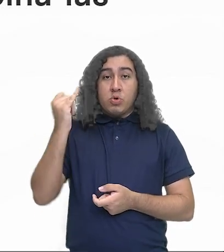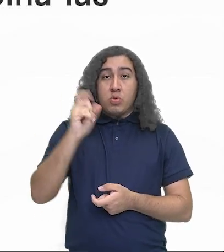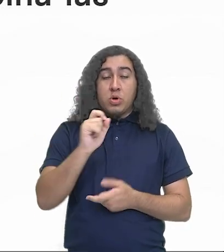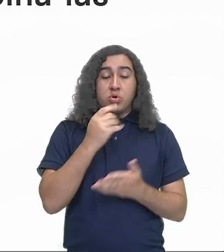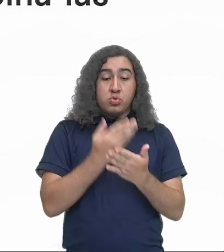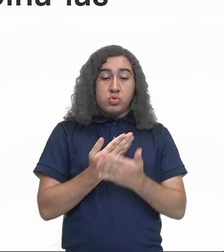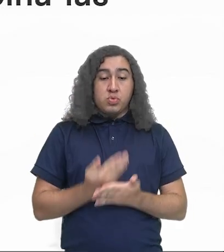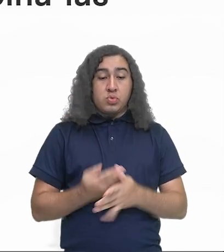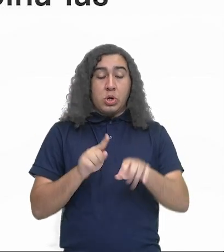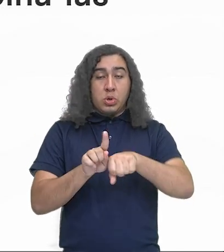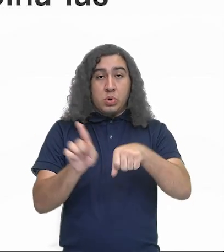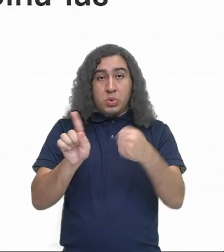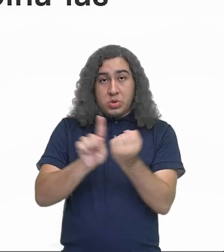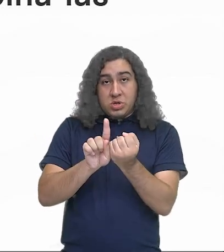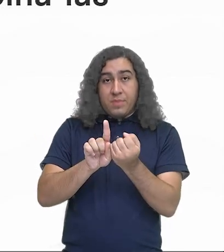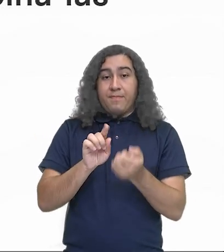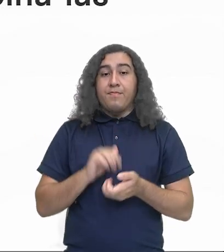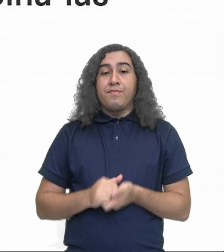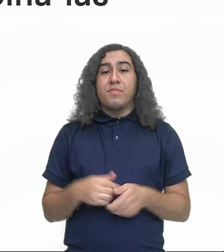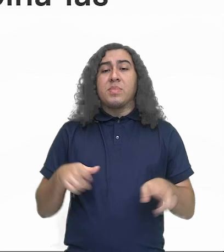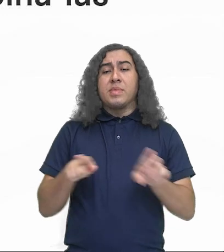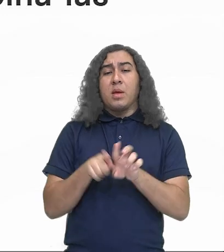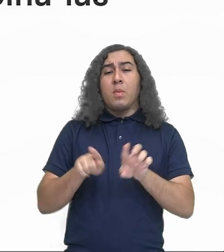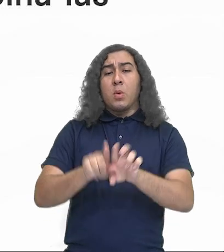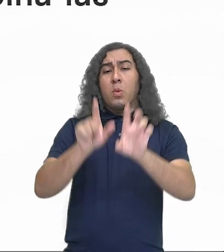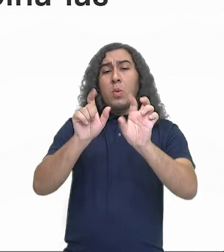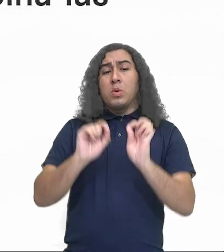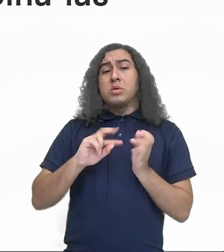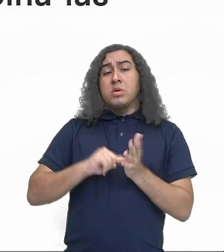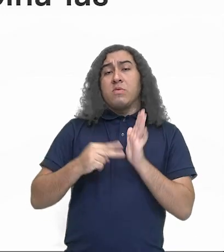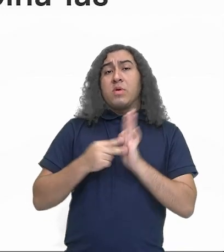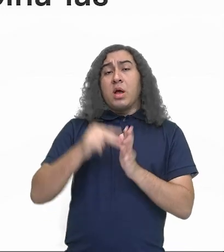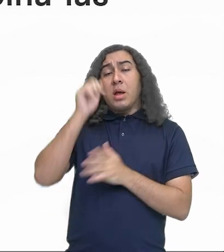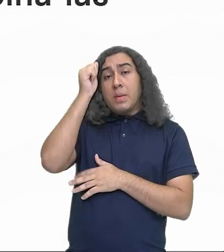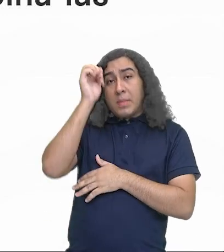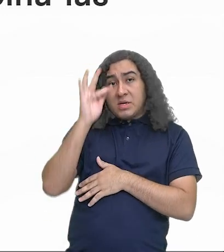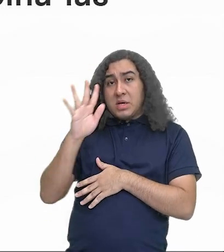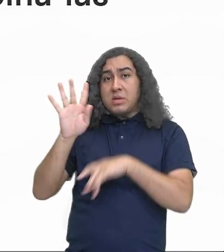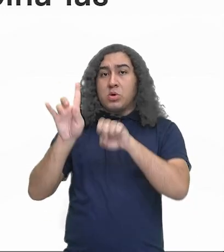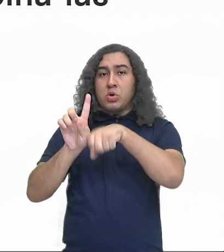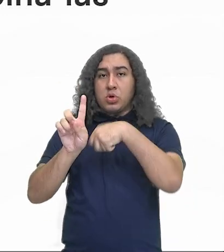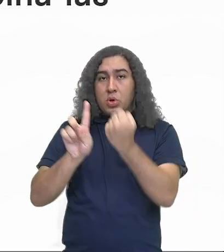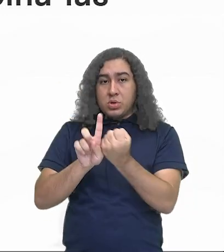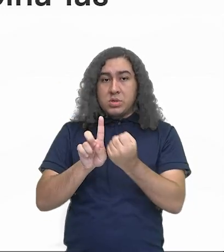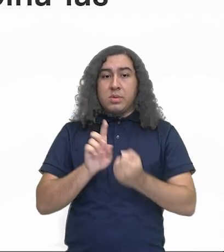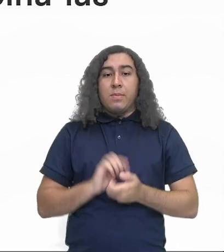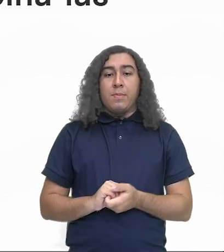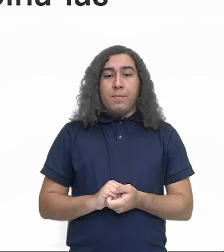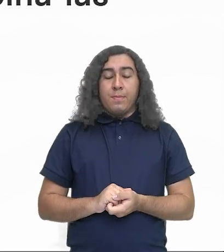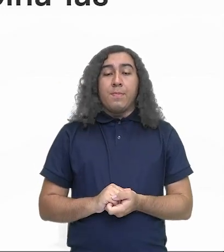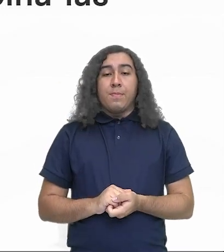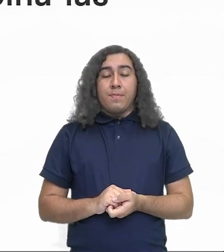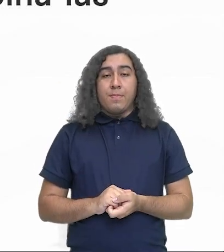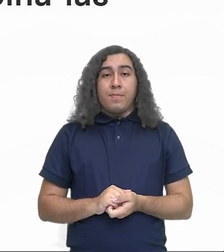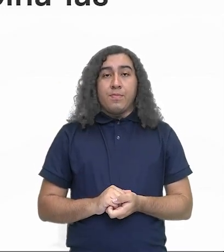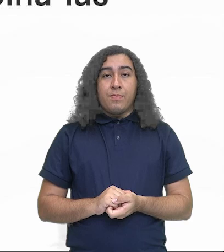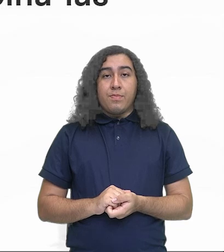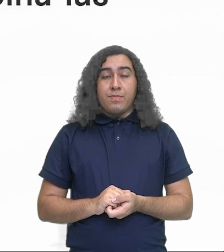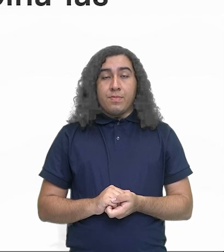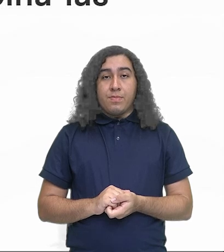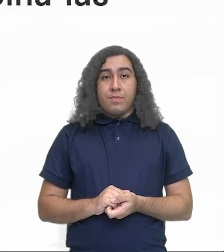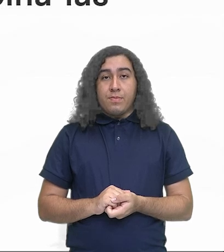da sociologia. E o que é a imaginação sociológica? Bem, o próprio nome já